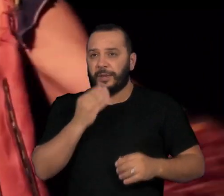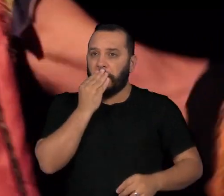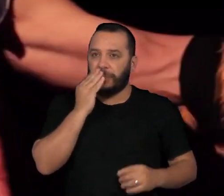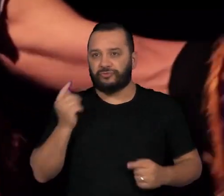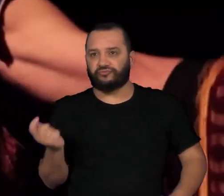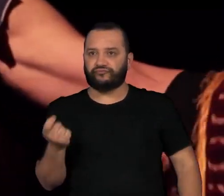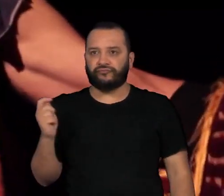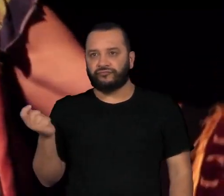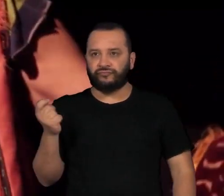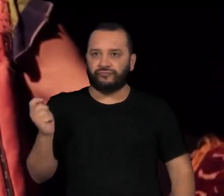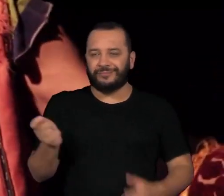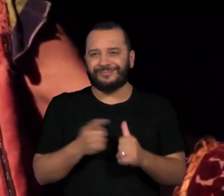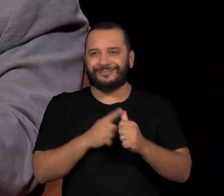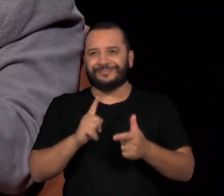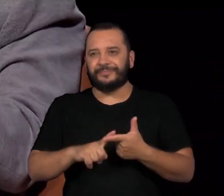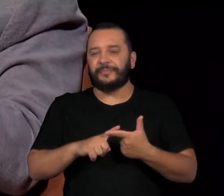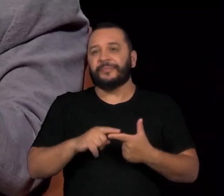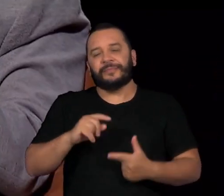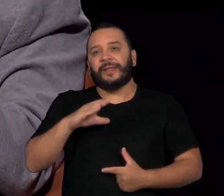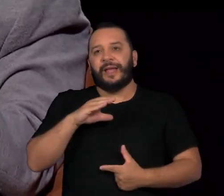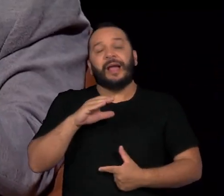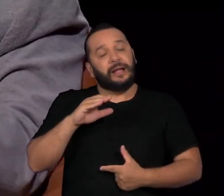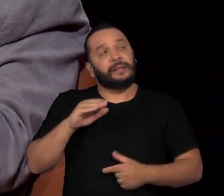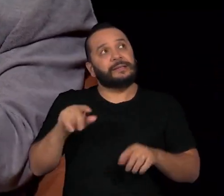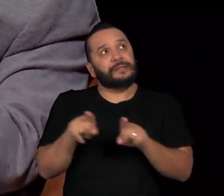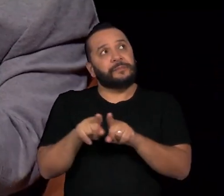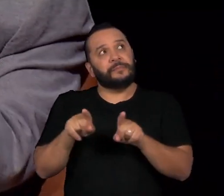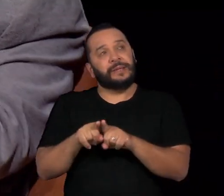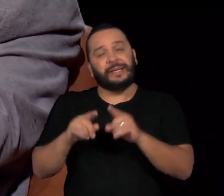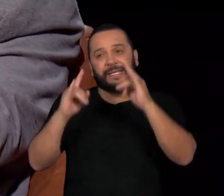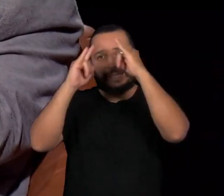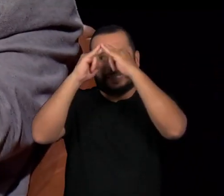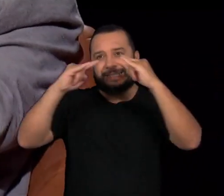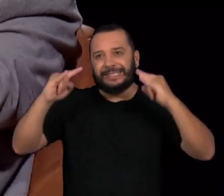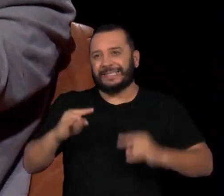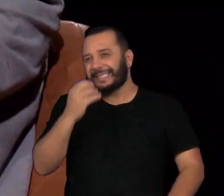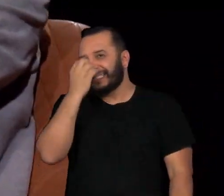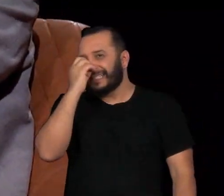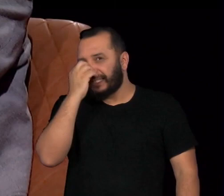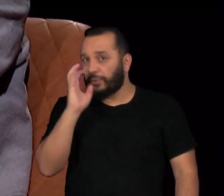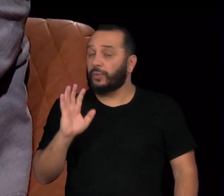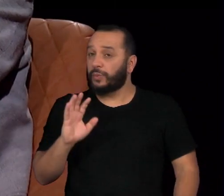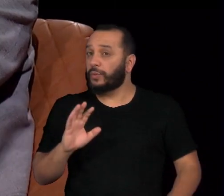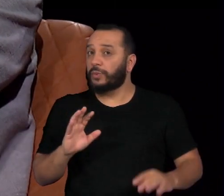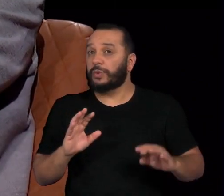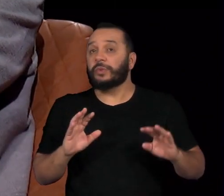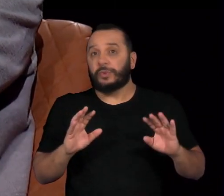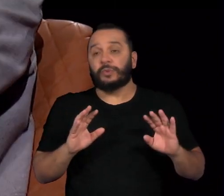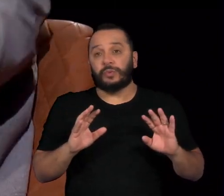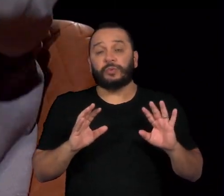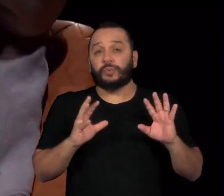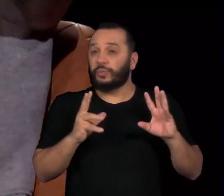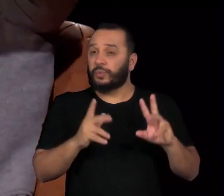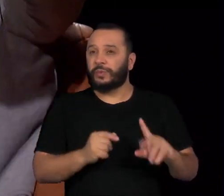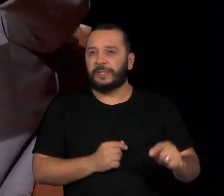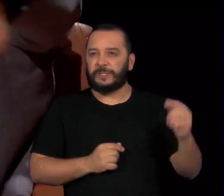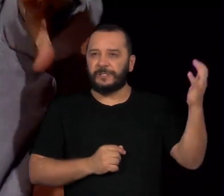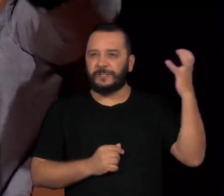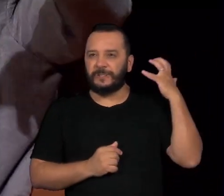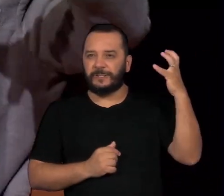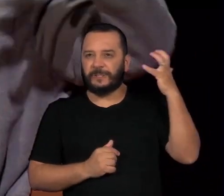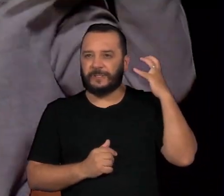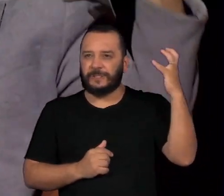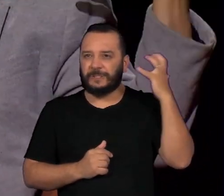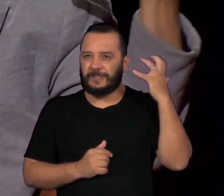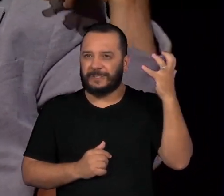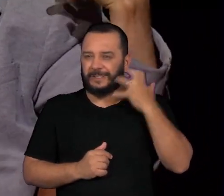comédia sense então todo esse universo não fazia parte do mundo cultura popular então aquilo